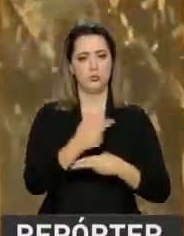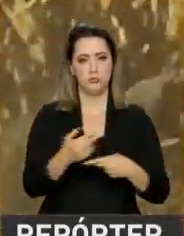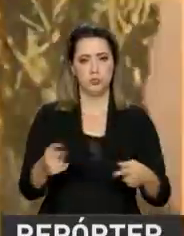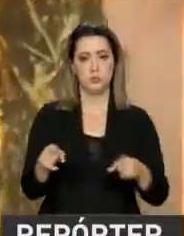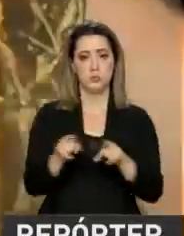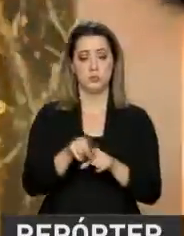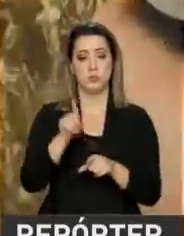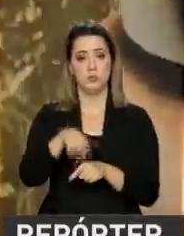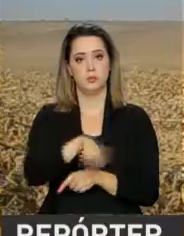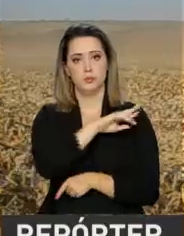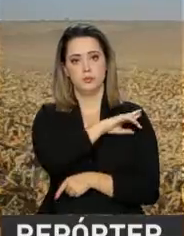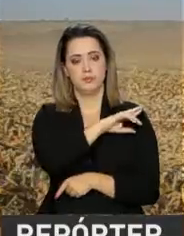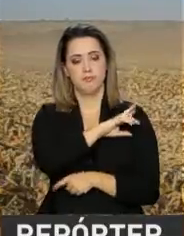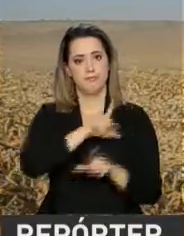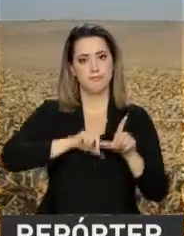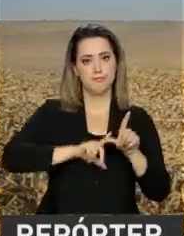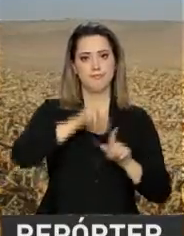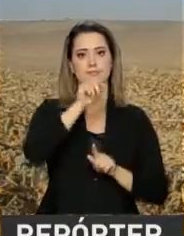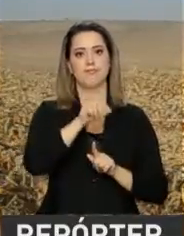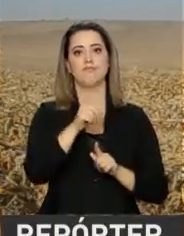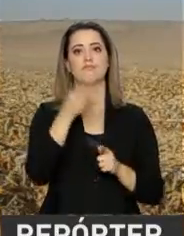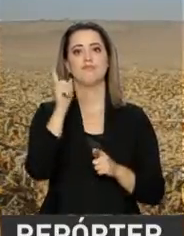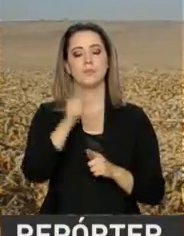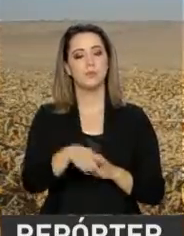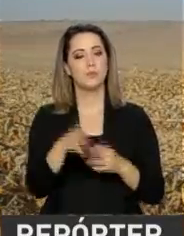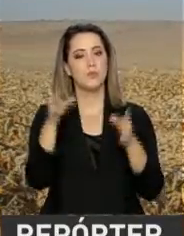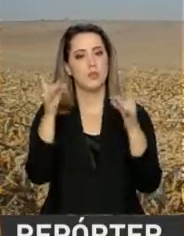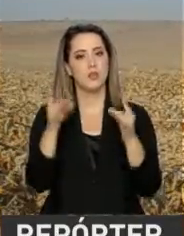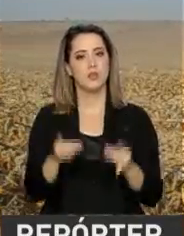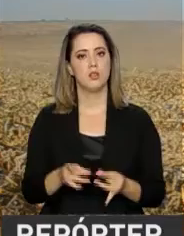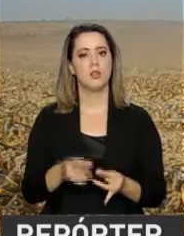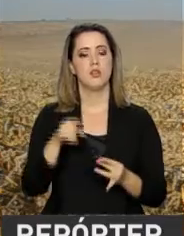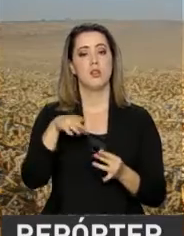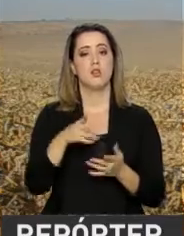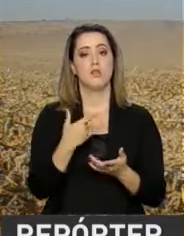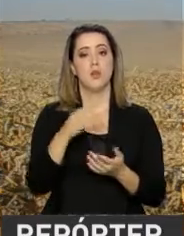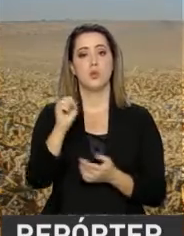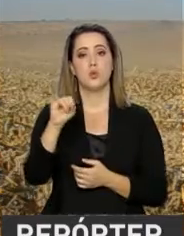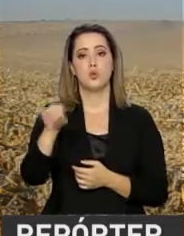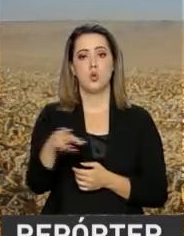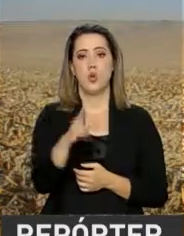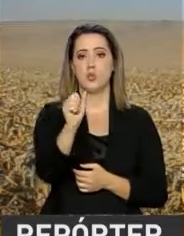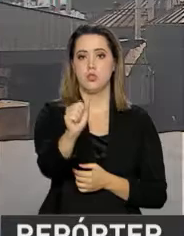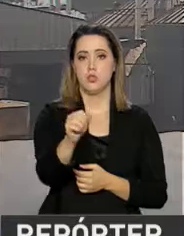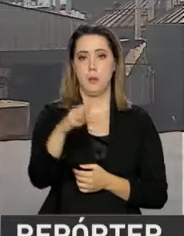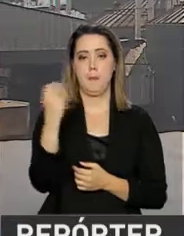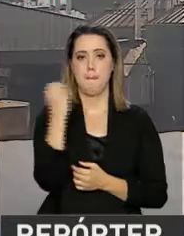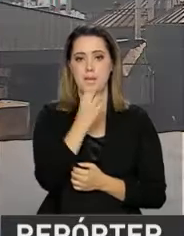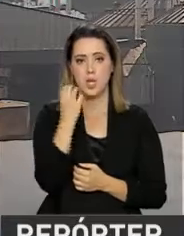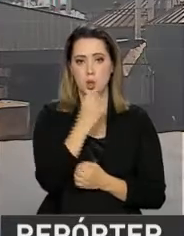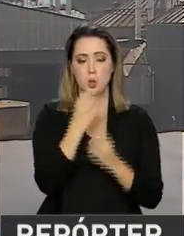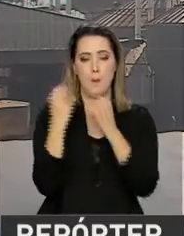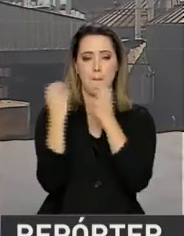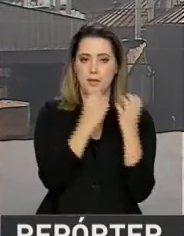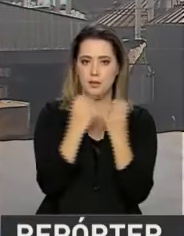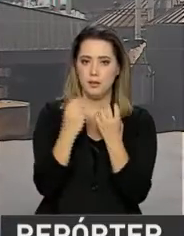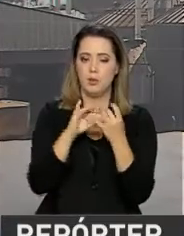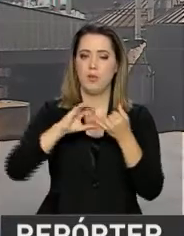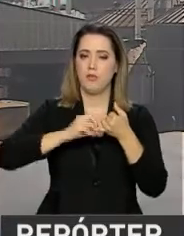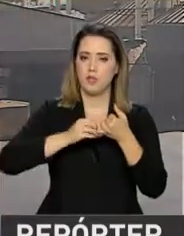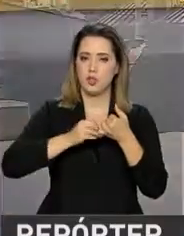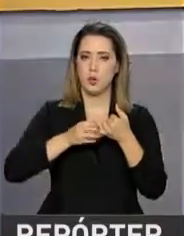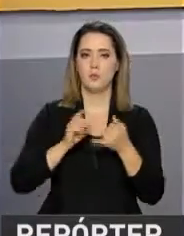principais responsáveis pela supersafra os destaques da produção ficam com a soja milho e feijão